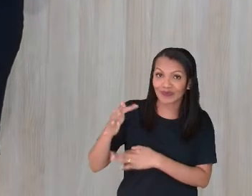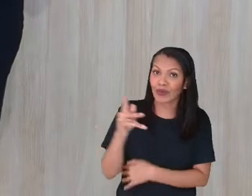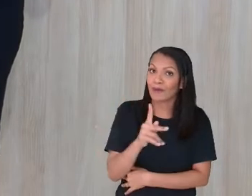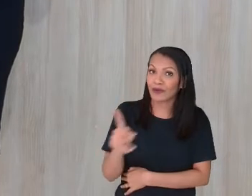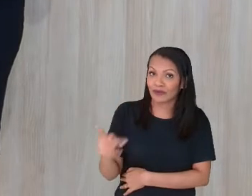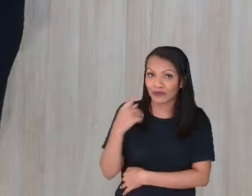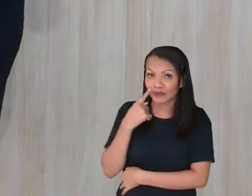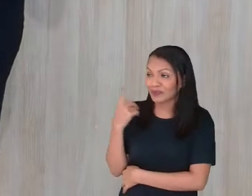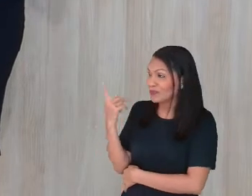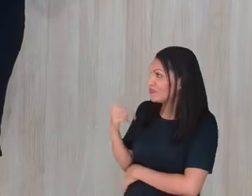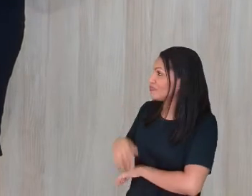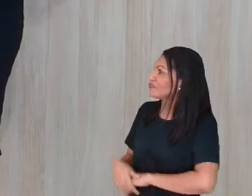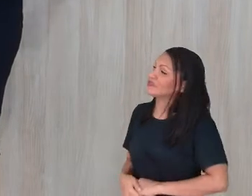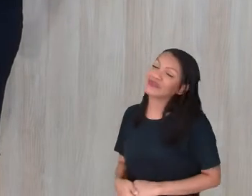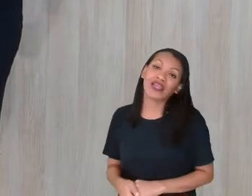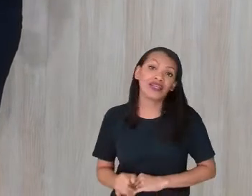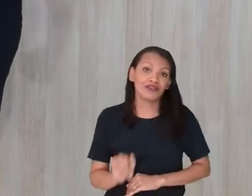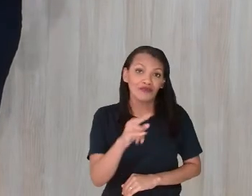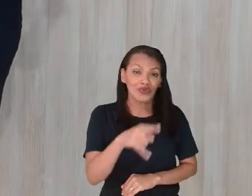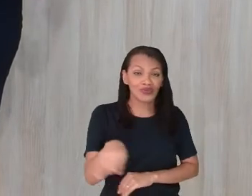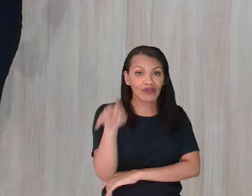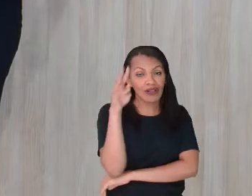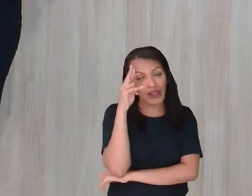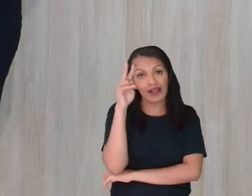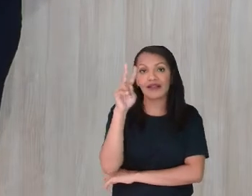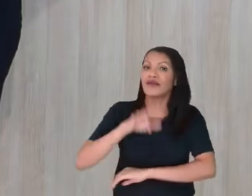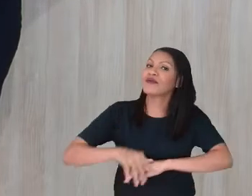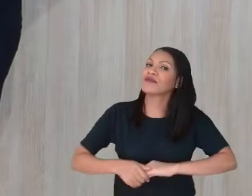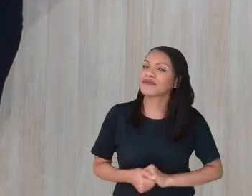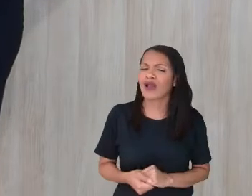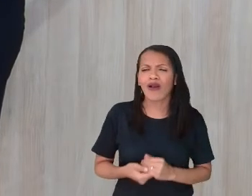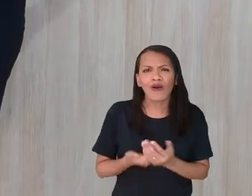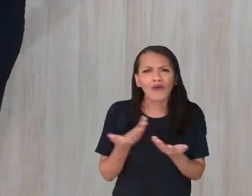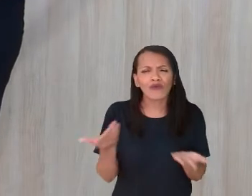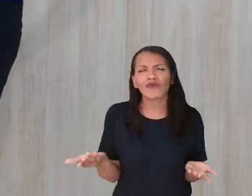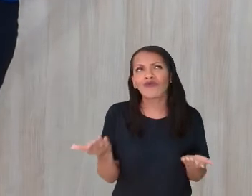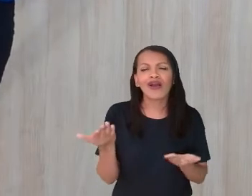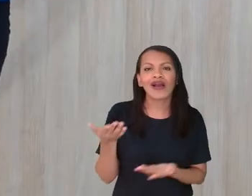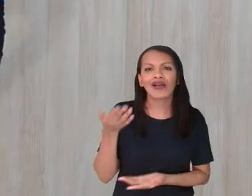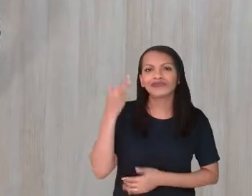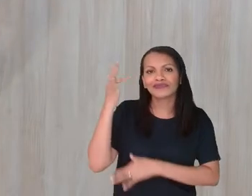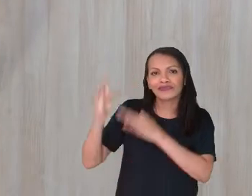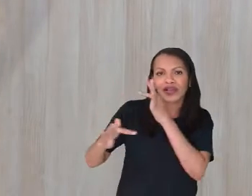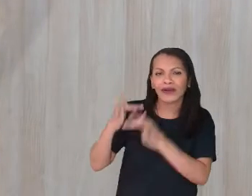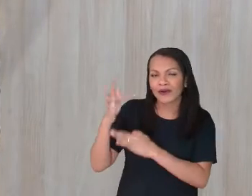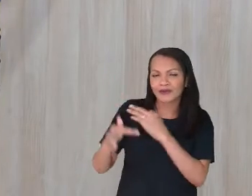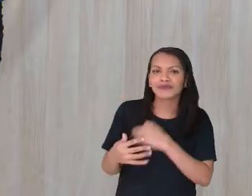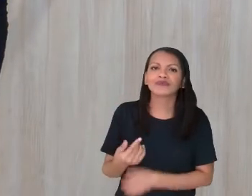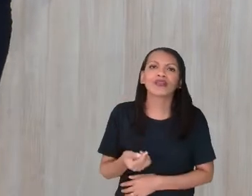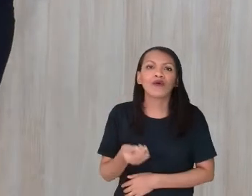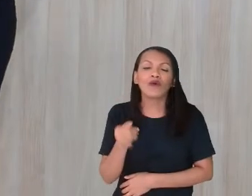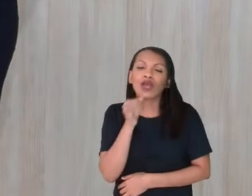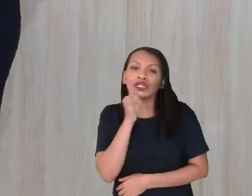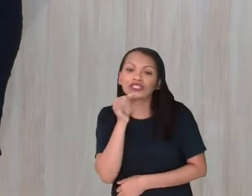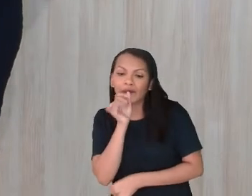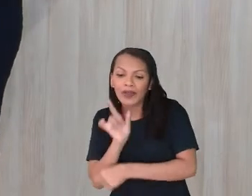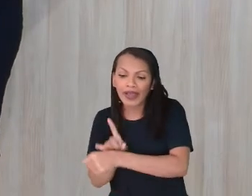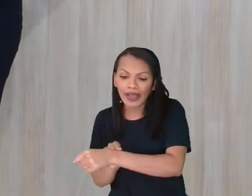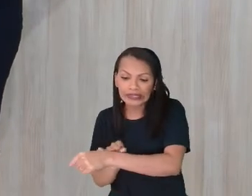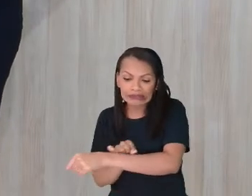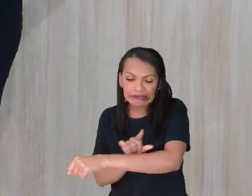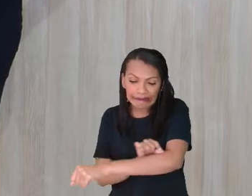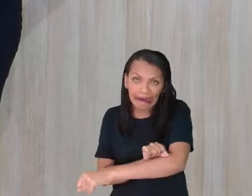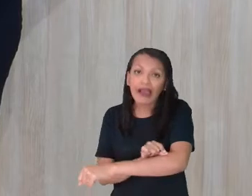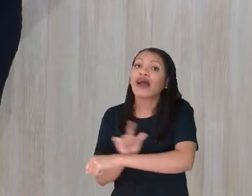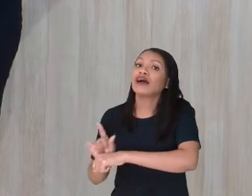professora Viviane se vocês lembram de alguma fábula, por exemplo, a cigarra e a formiga, não é?